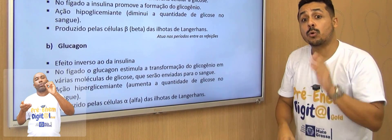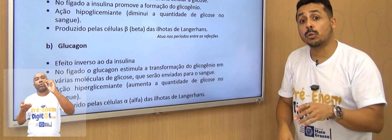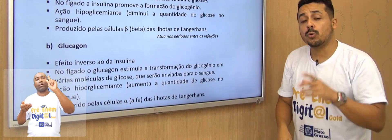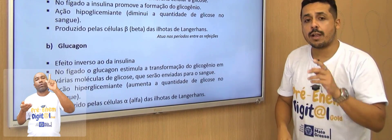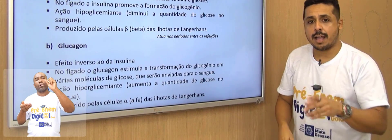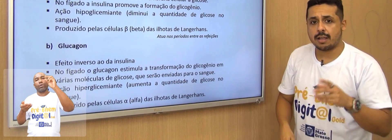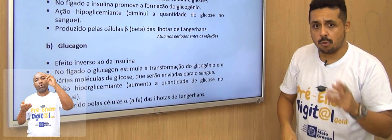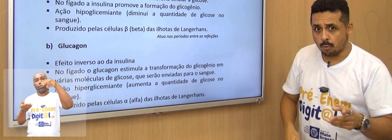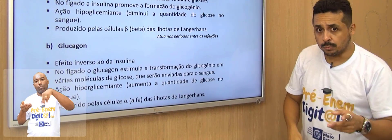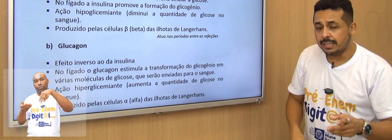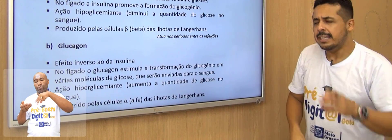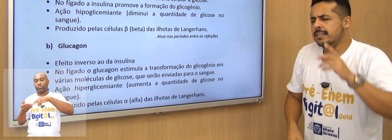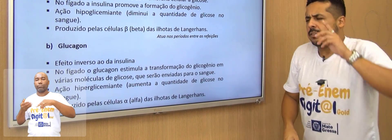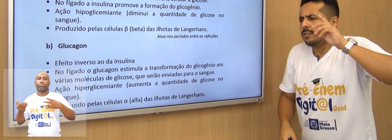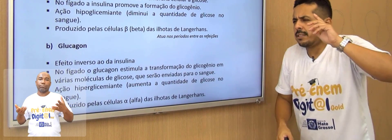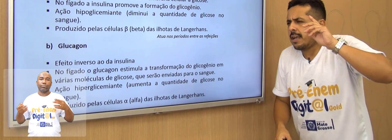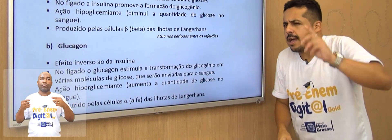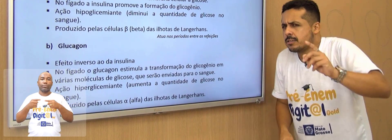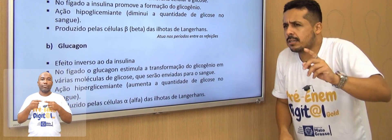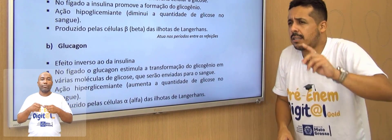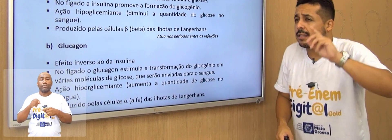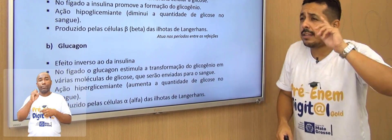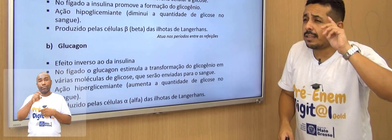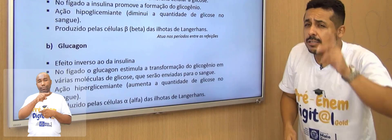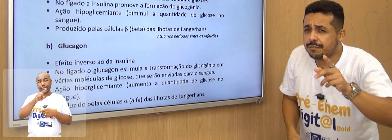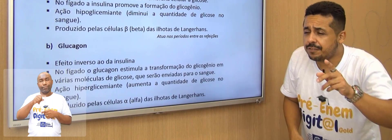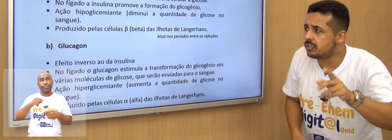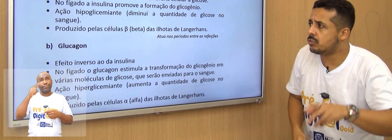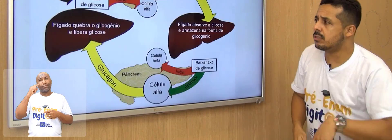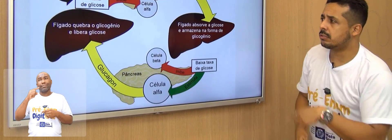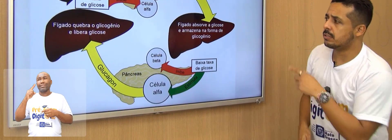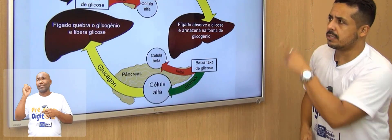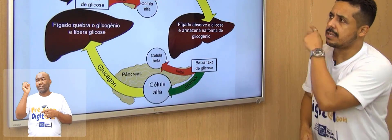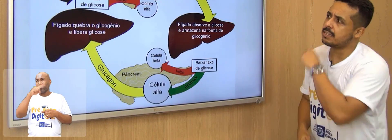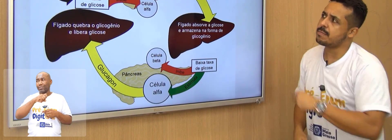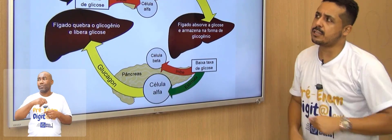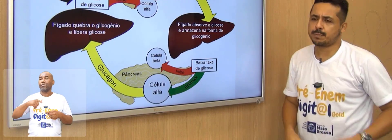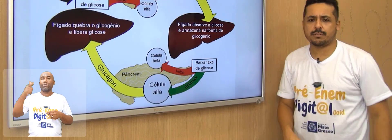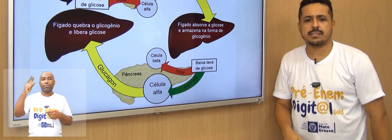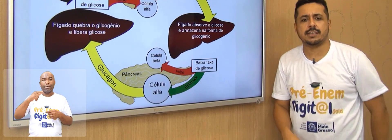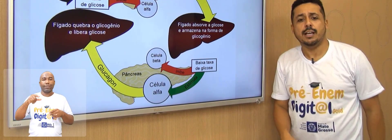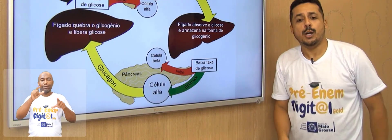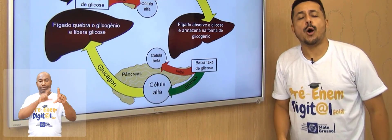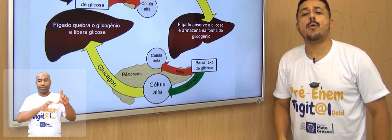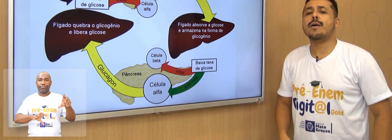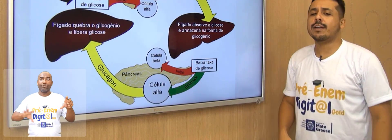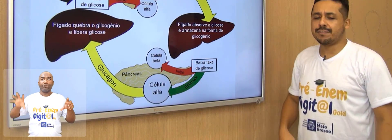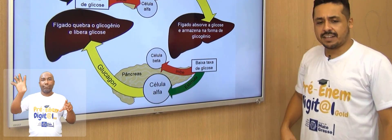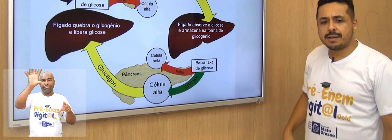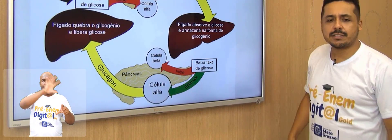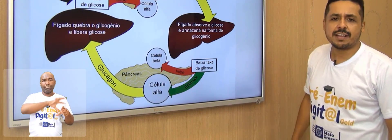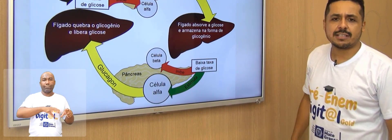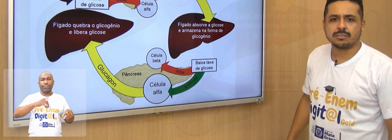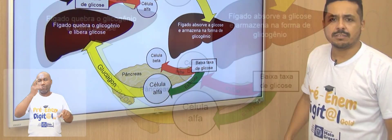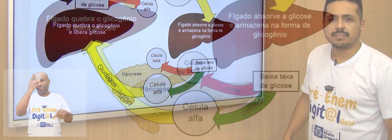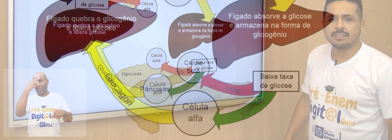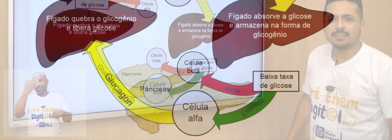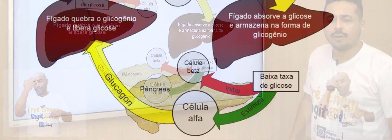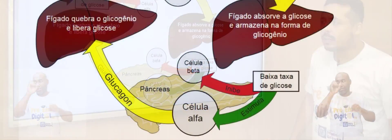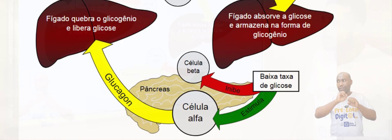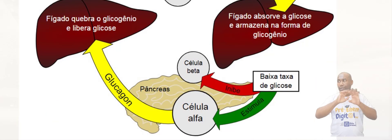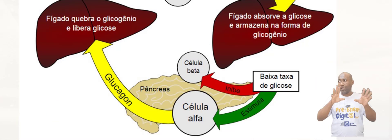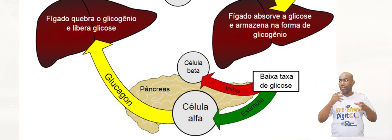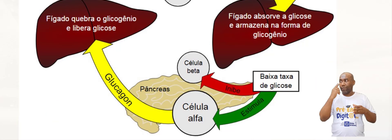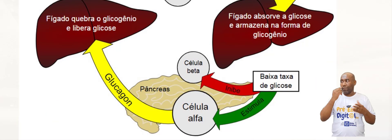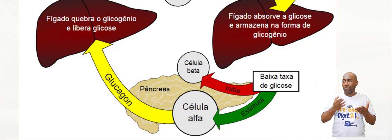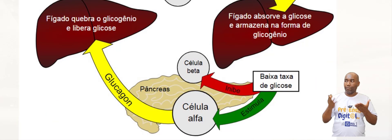chamado glucagon. Se você acha que ainda está difícil, eu trouxe essa imagem para você. Olha como agora fica mais fácil.